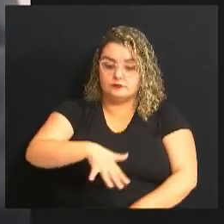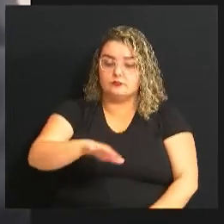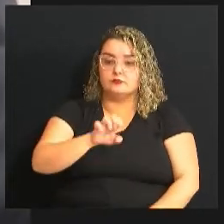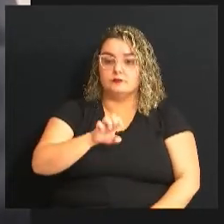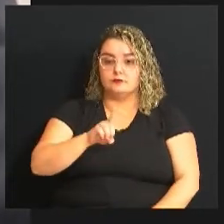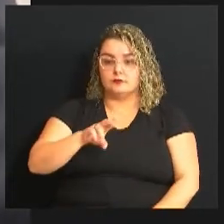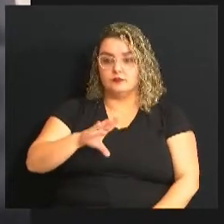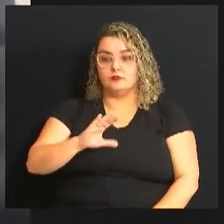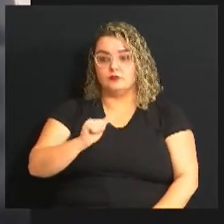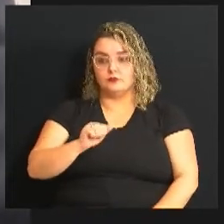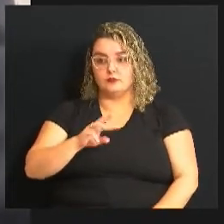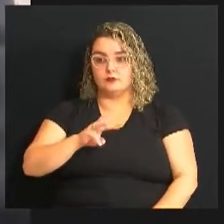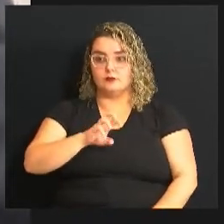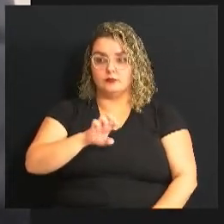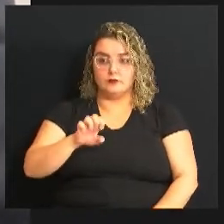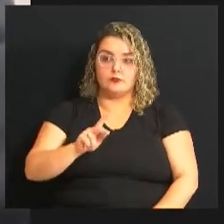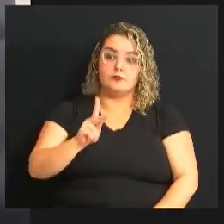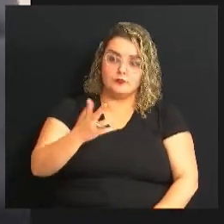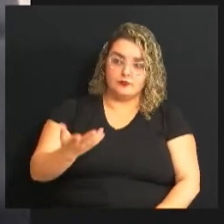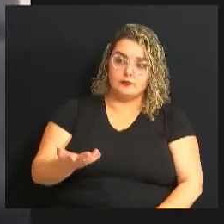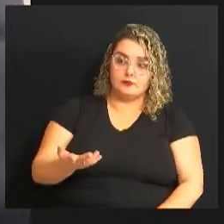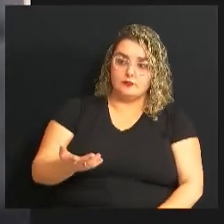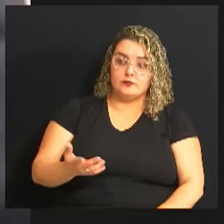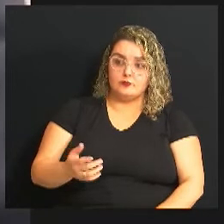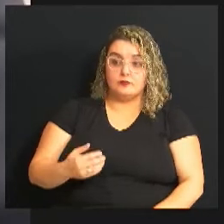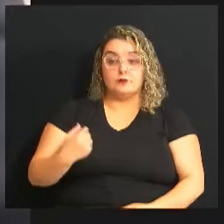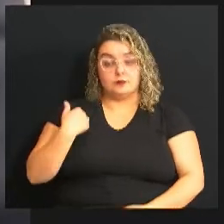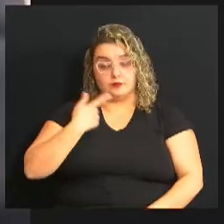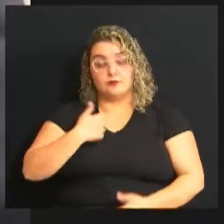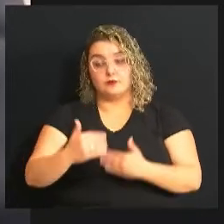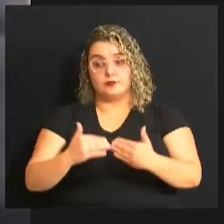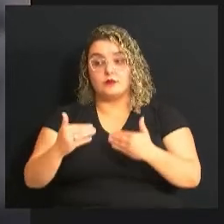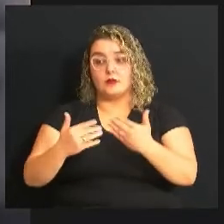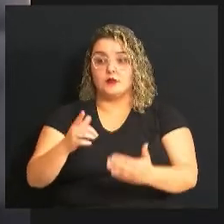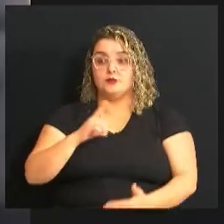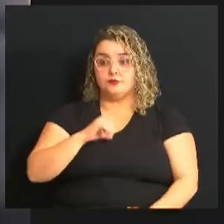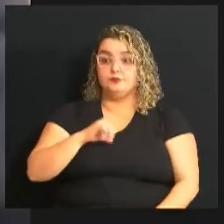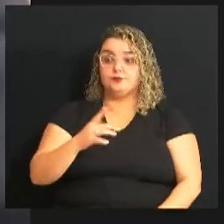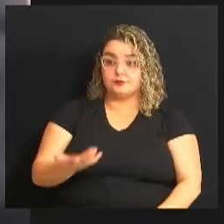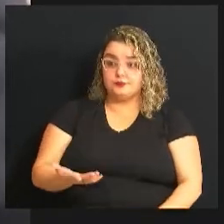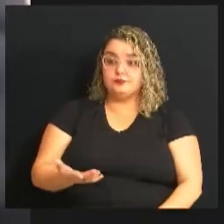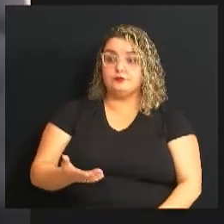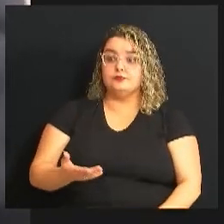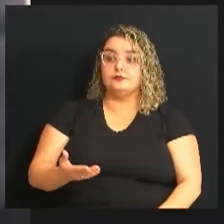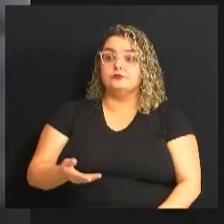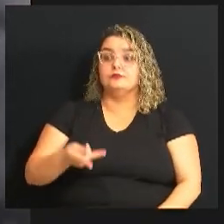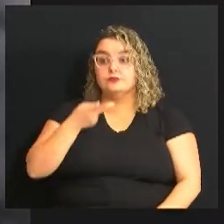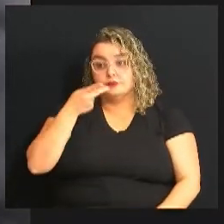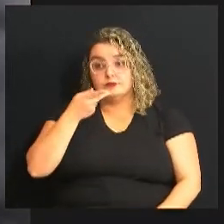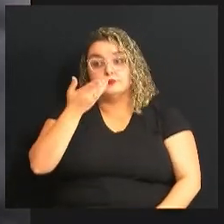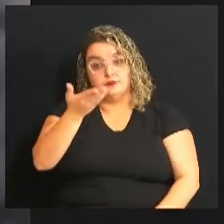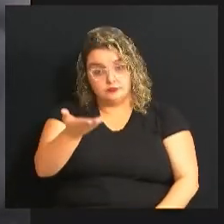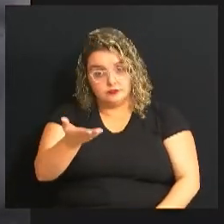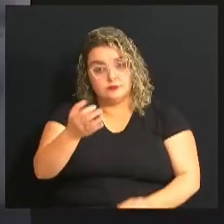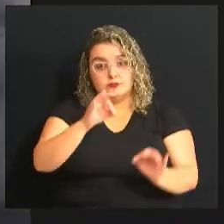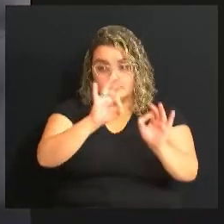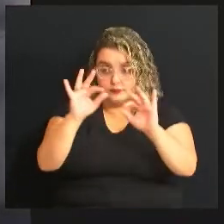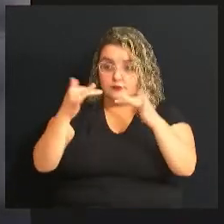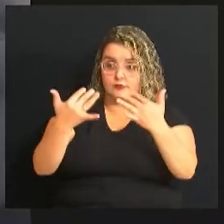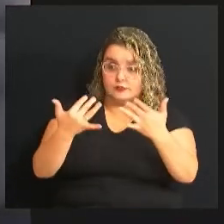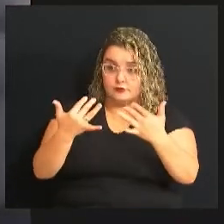dos painéis que nós construímos, por isso que eu tenho insistido aí para que você que está nos ouvindo entre